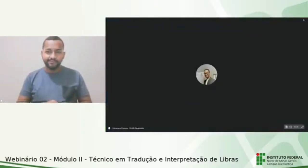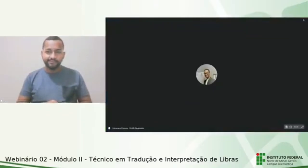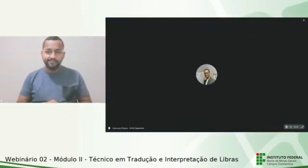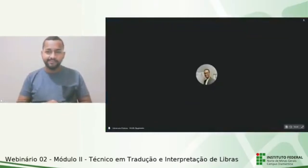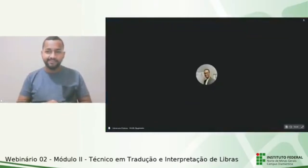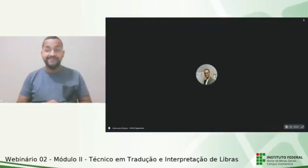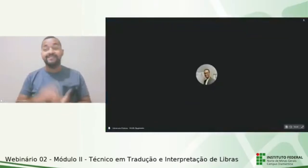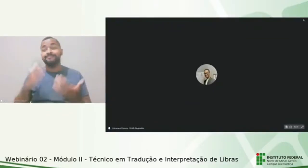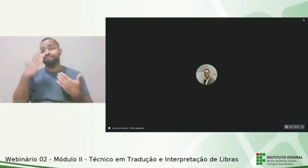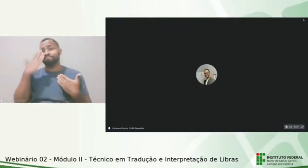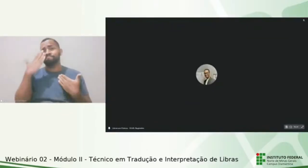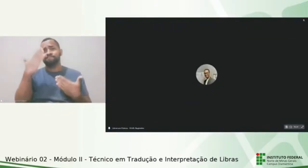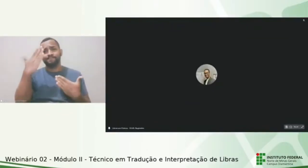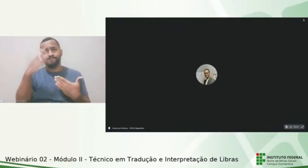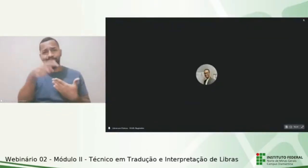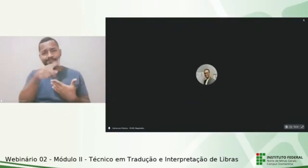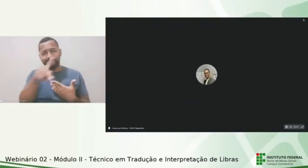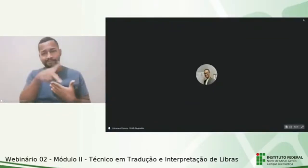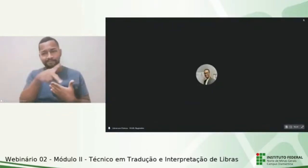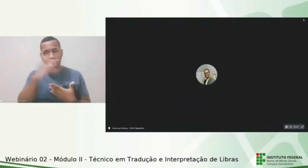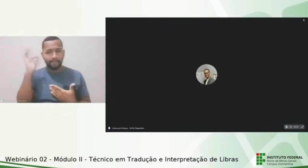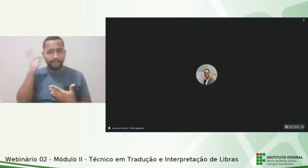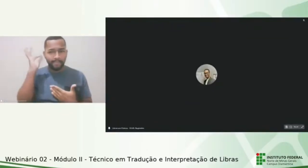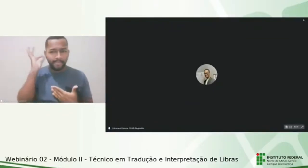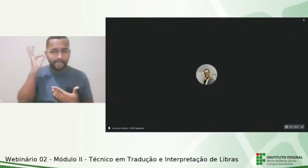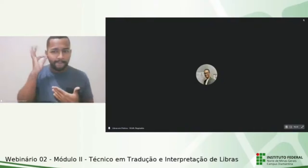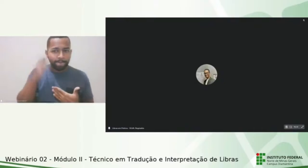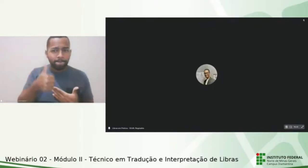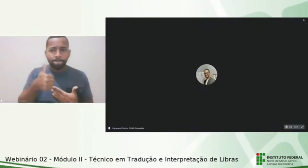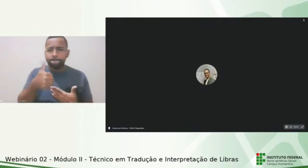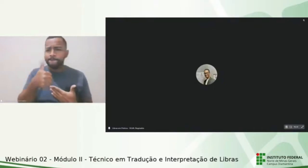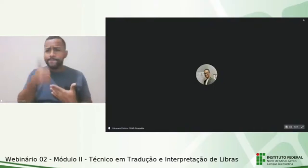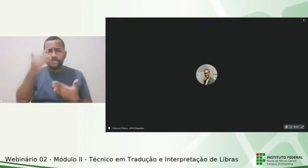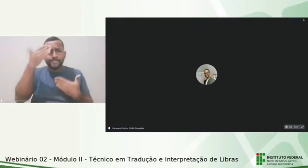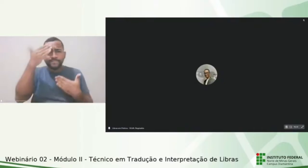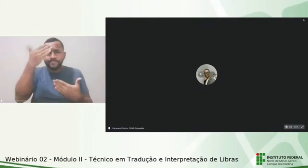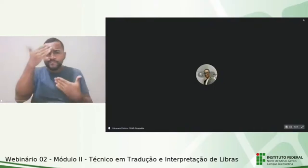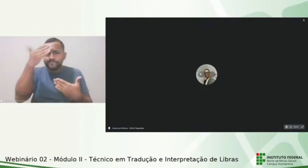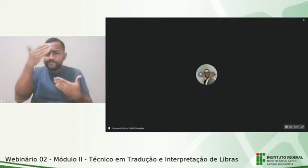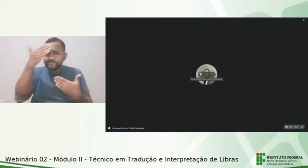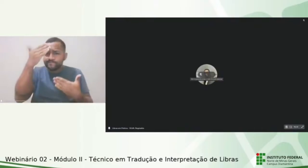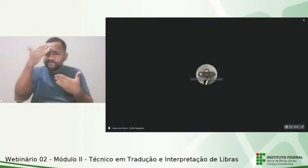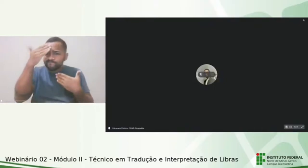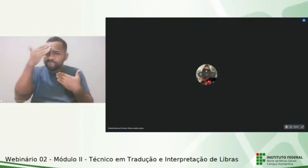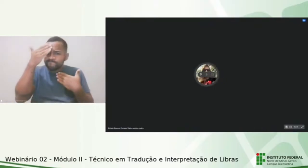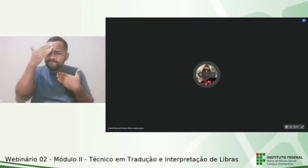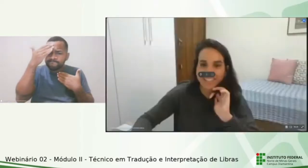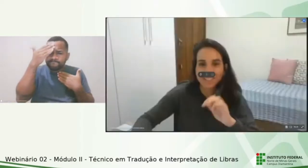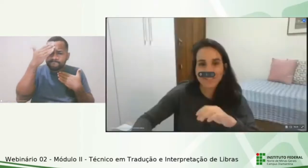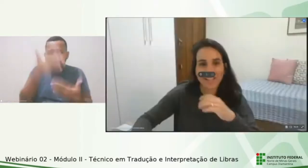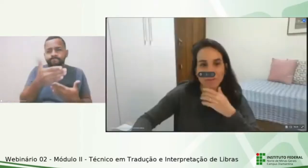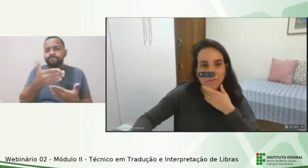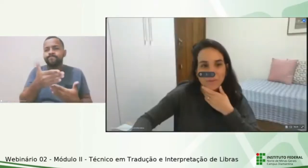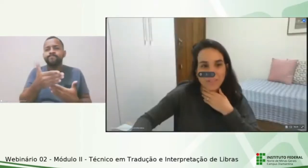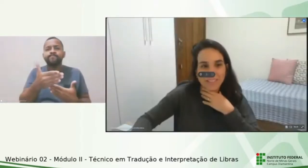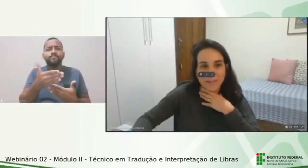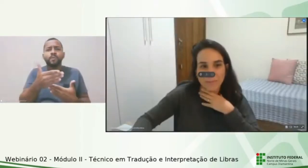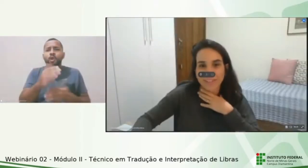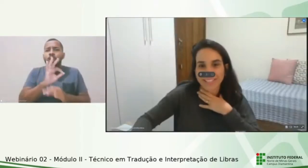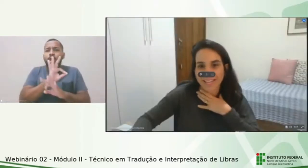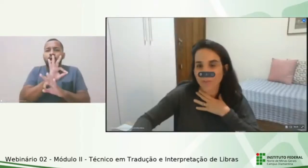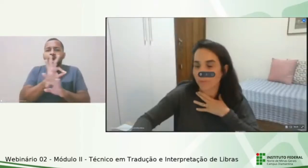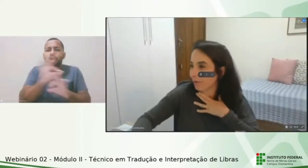Muito obrigada, professor Reginaldo. Muito boa toda a sua fala. Eu tenho certeza que os